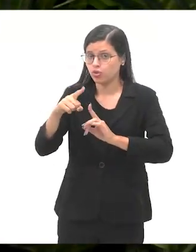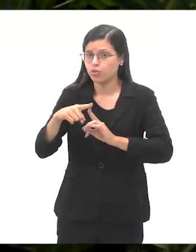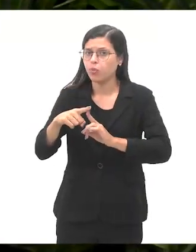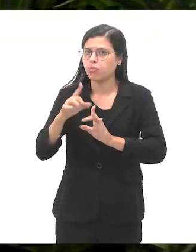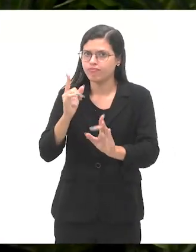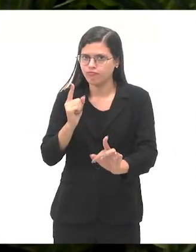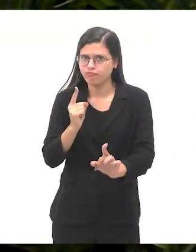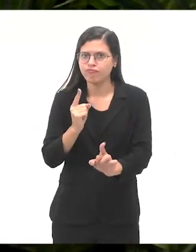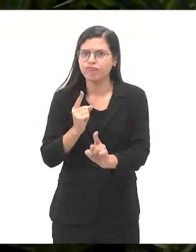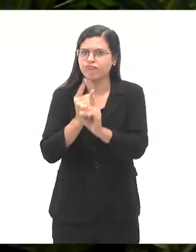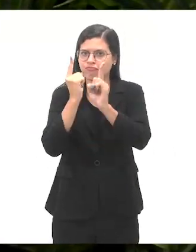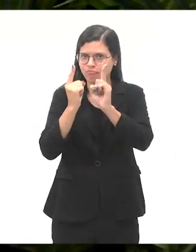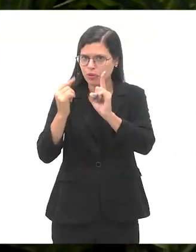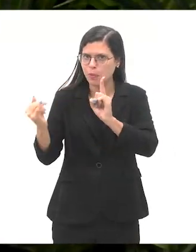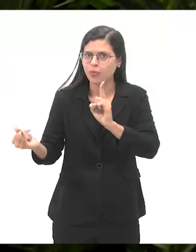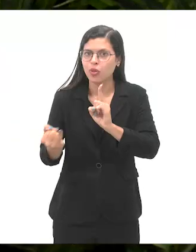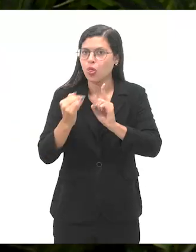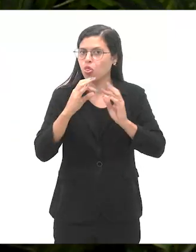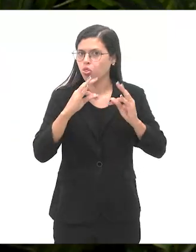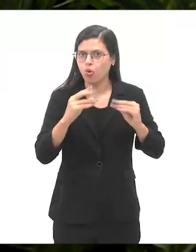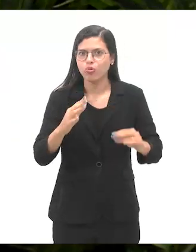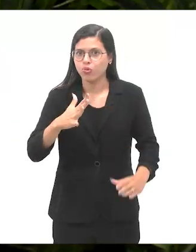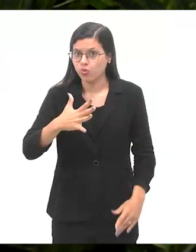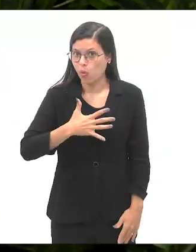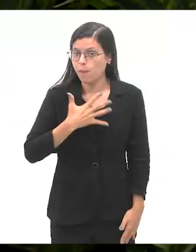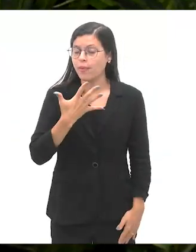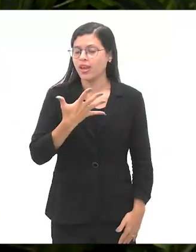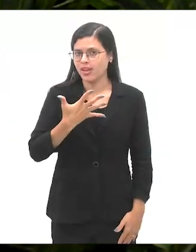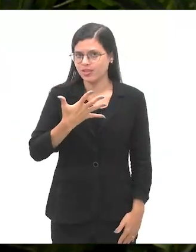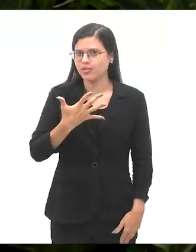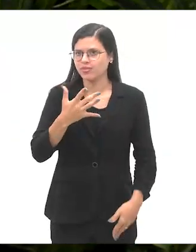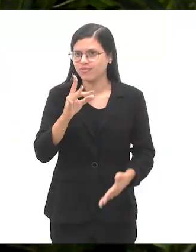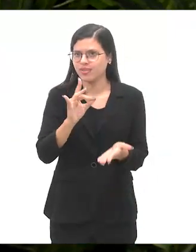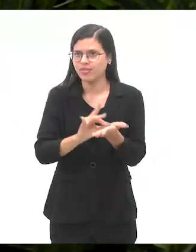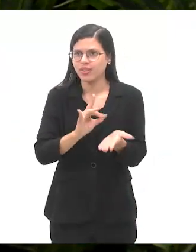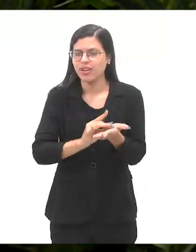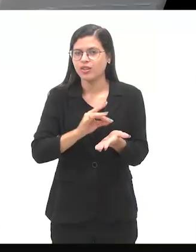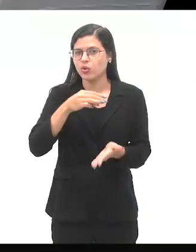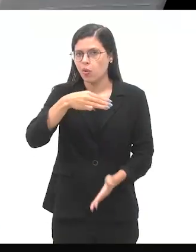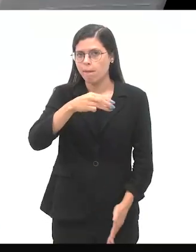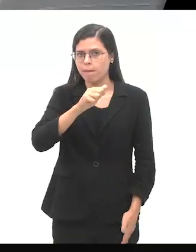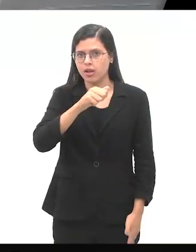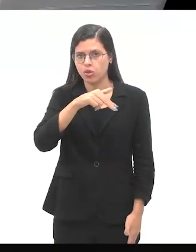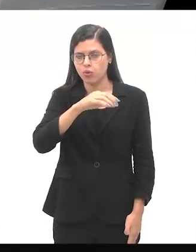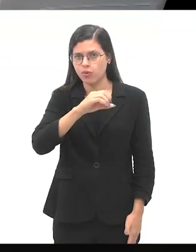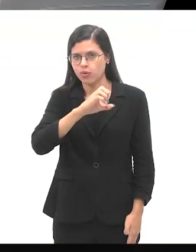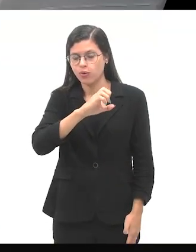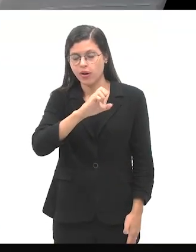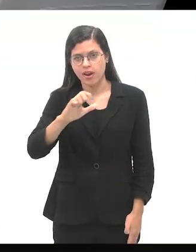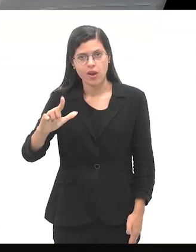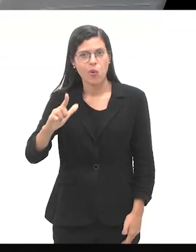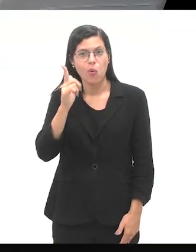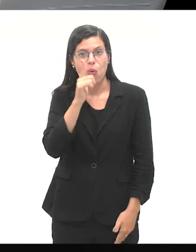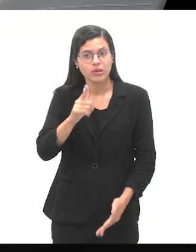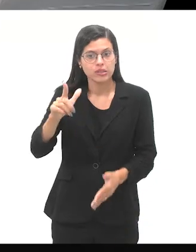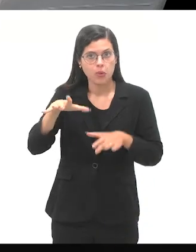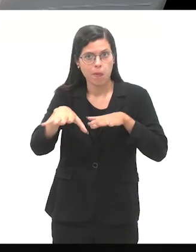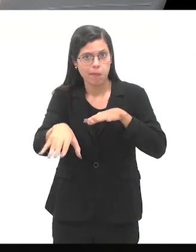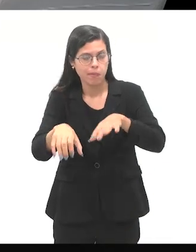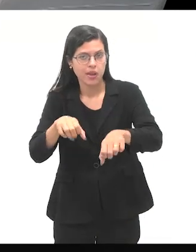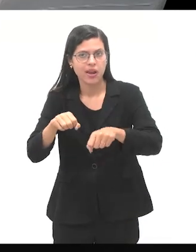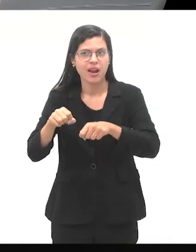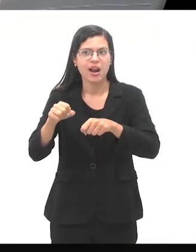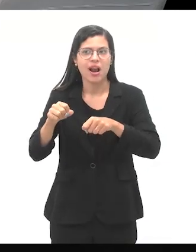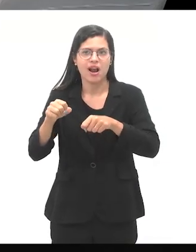achado significativo, né? Deixou todo mundo muito surpreso, na verdade. Assim que o Manuel conseguiu capturar, esse peixe veio